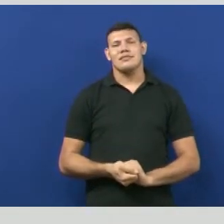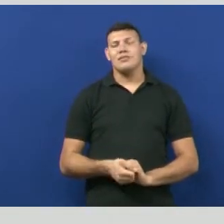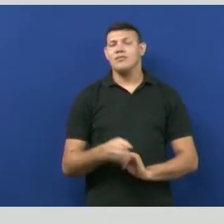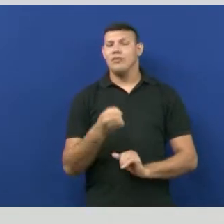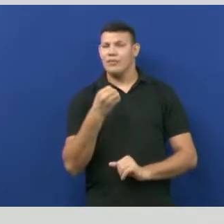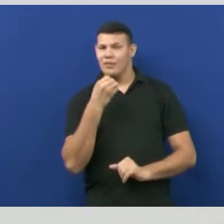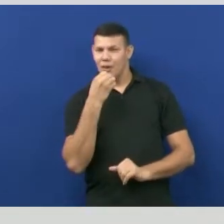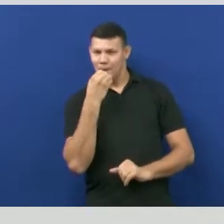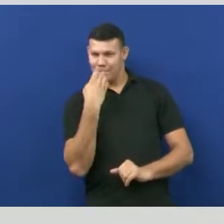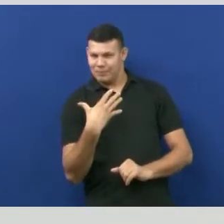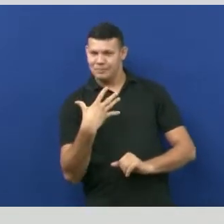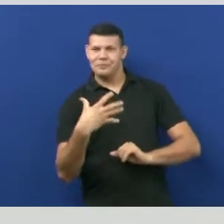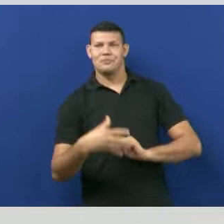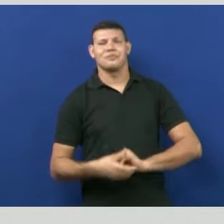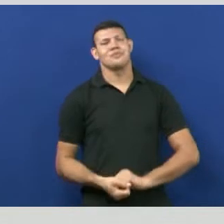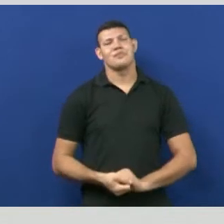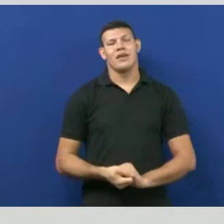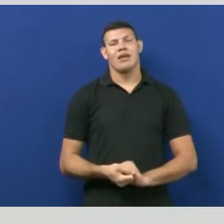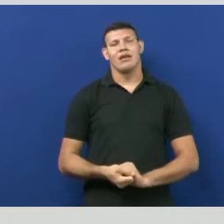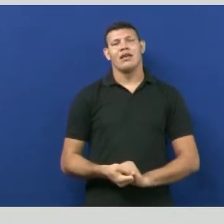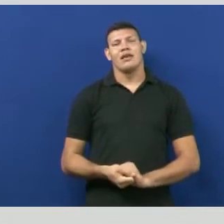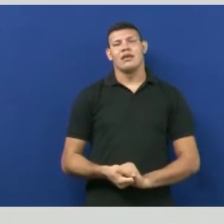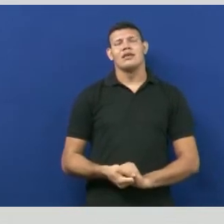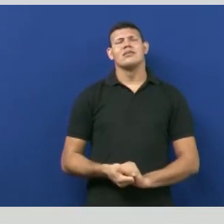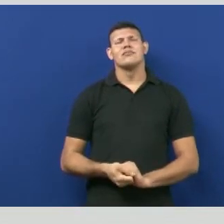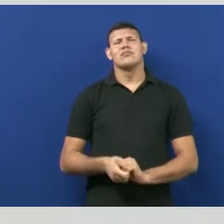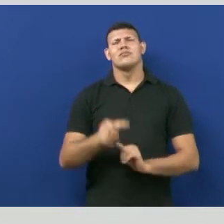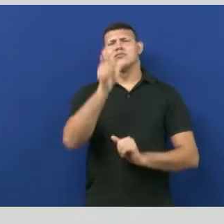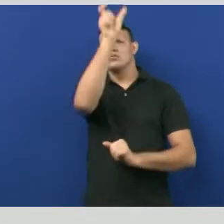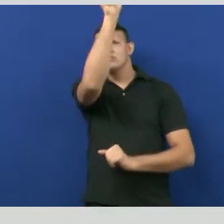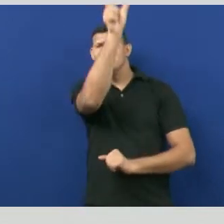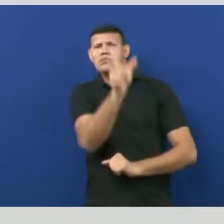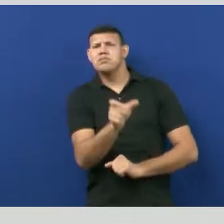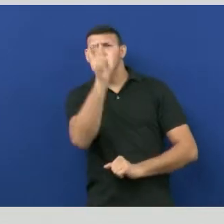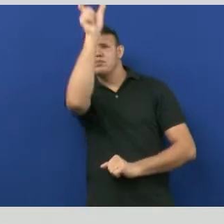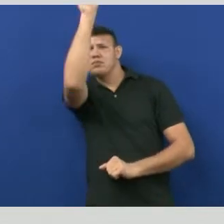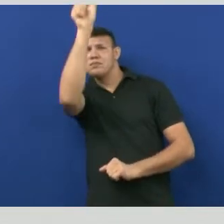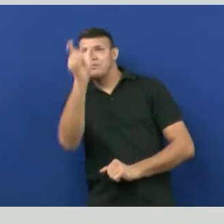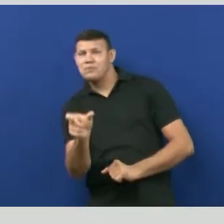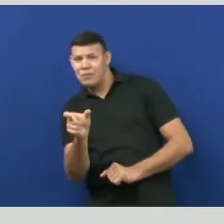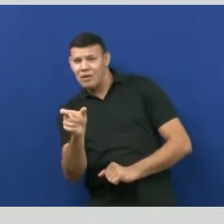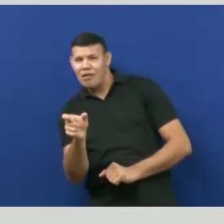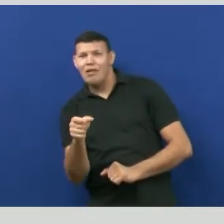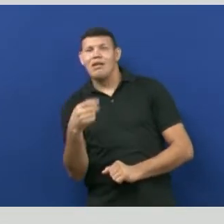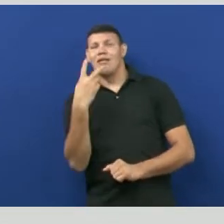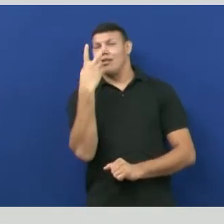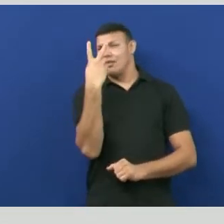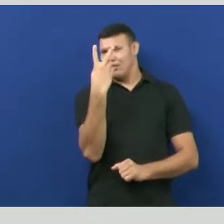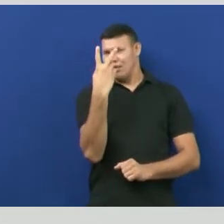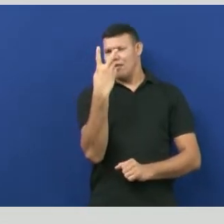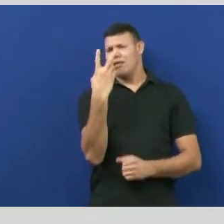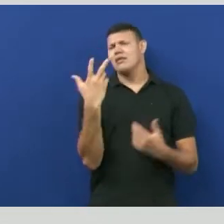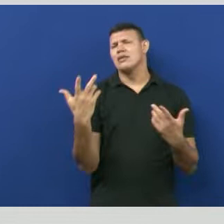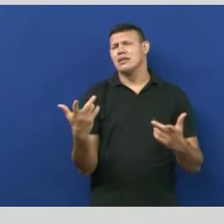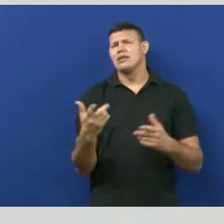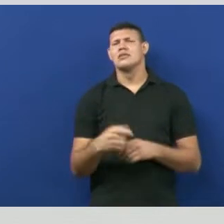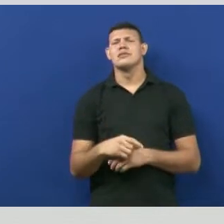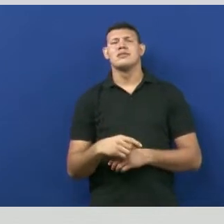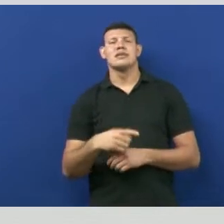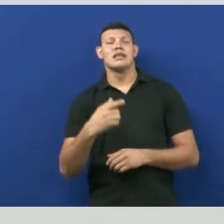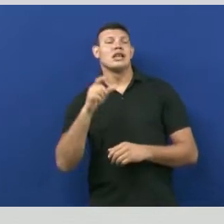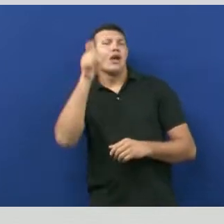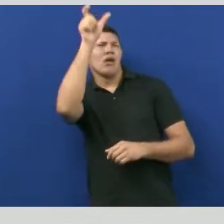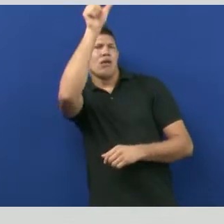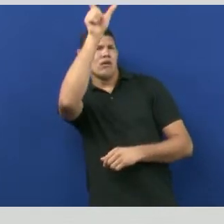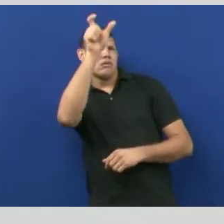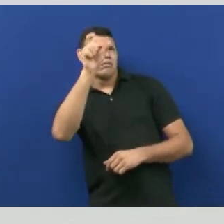Bom, nessa tabela comparativa aí, nós temos a química orgânica do lado direito e a